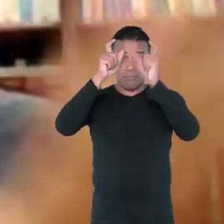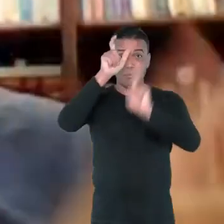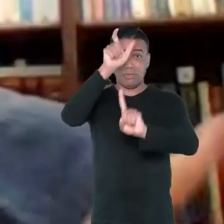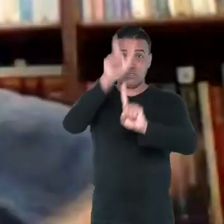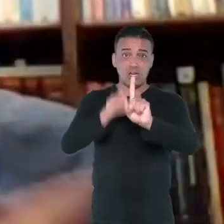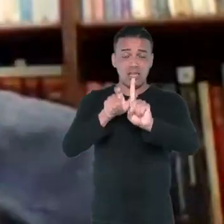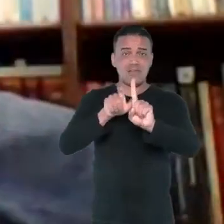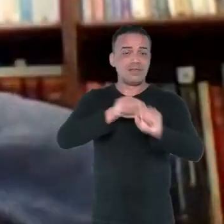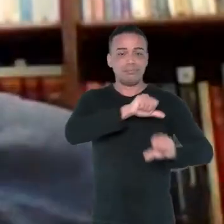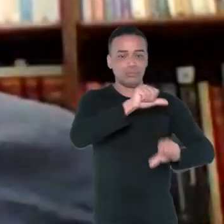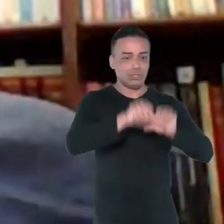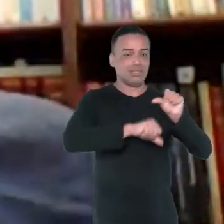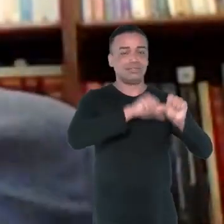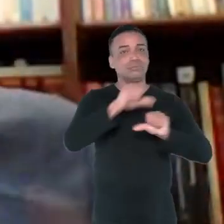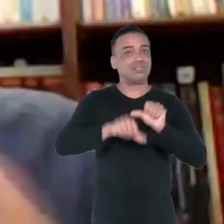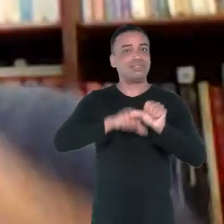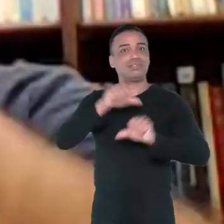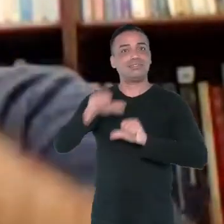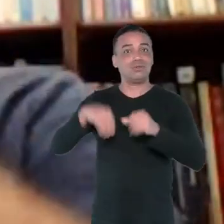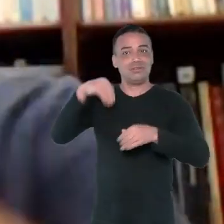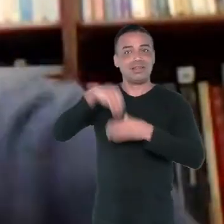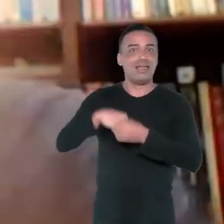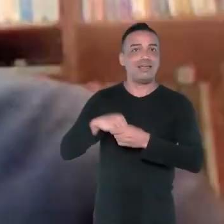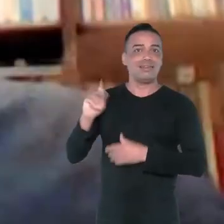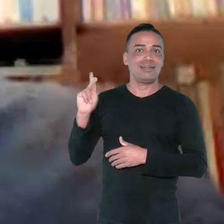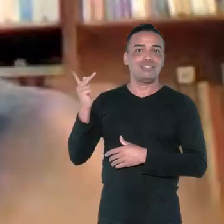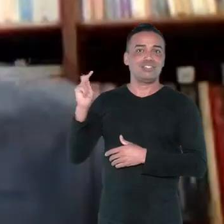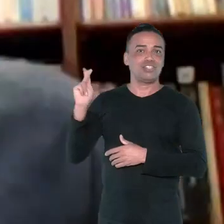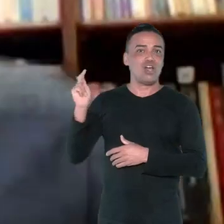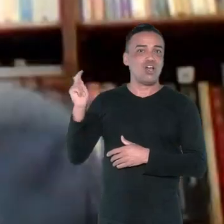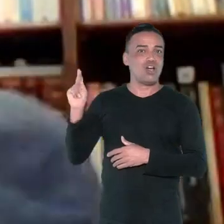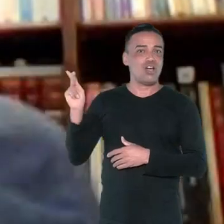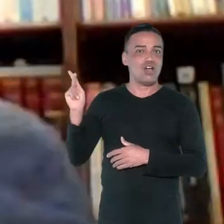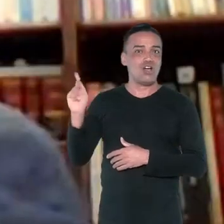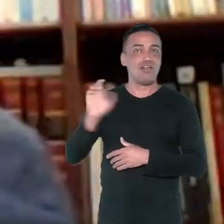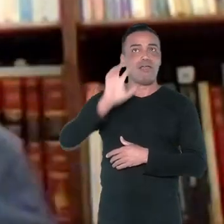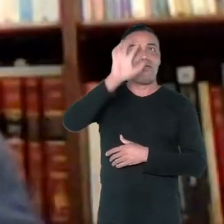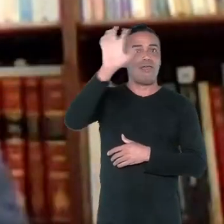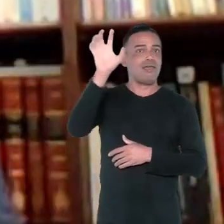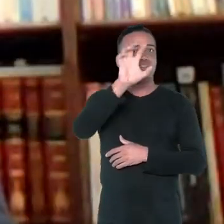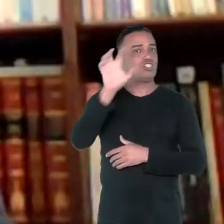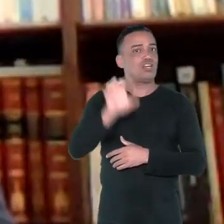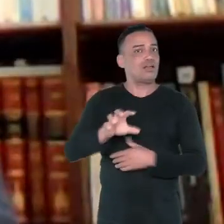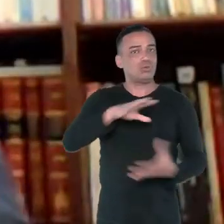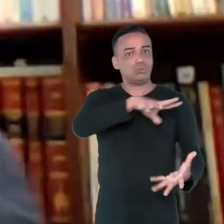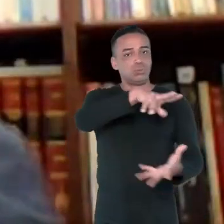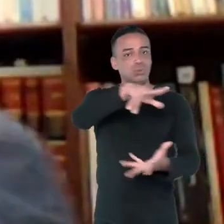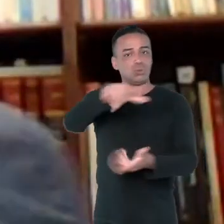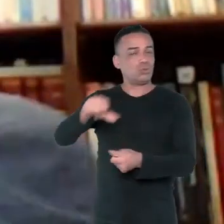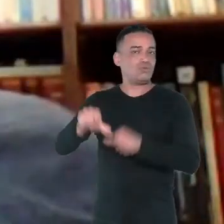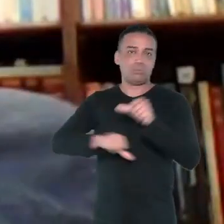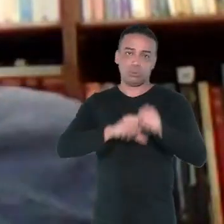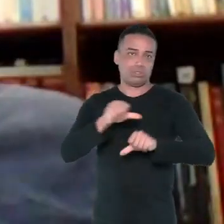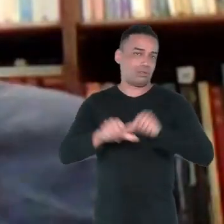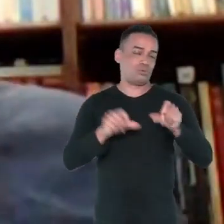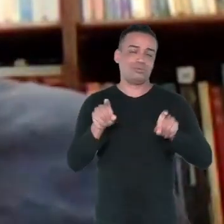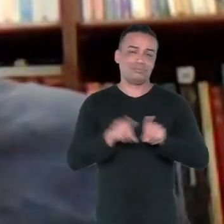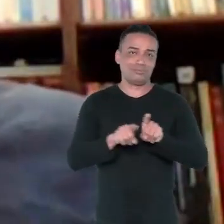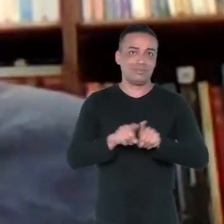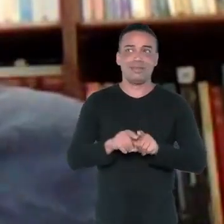modificações na história e vai mudando de região para região também. Né? Eu